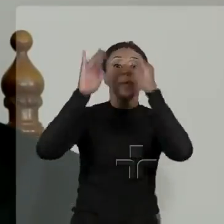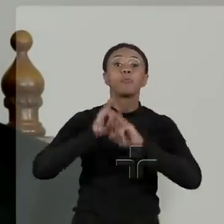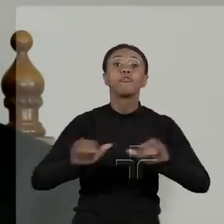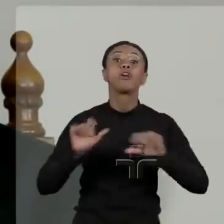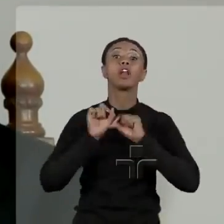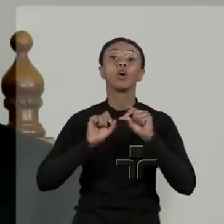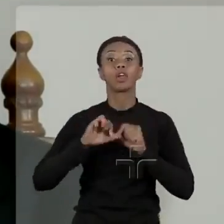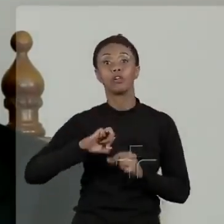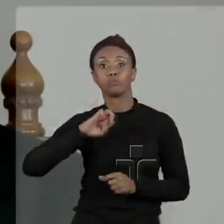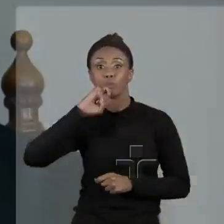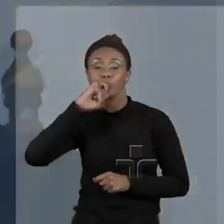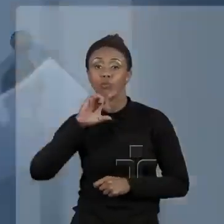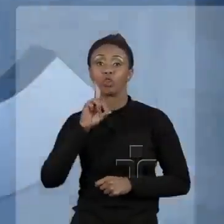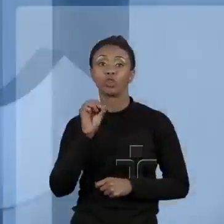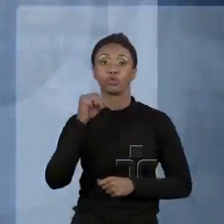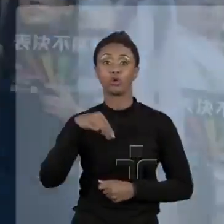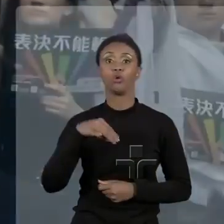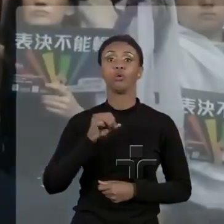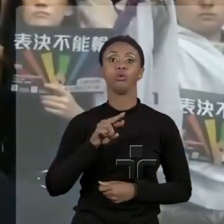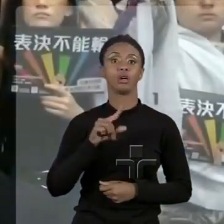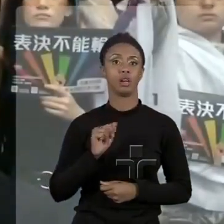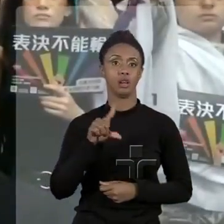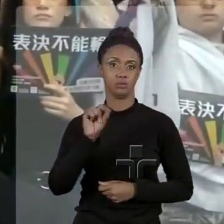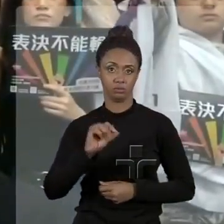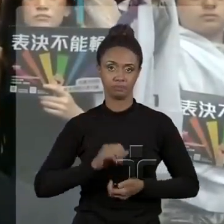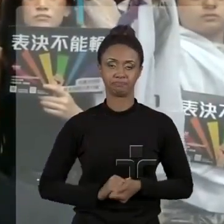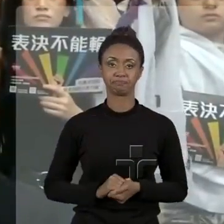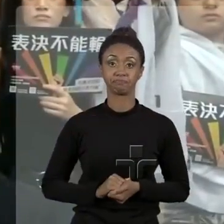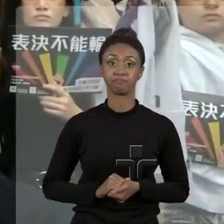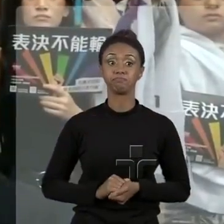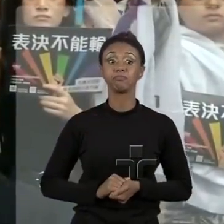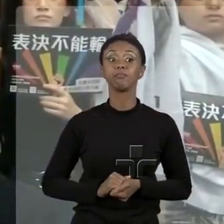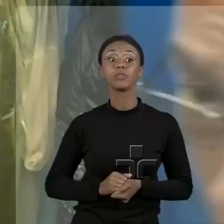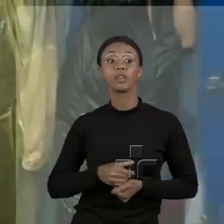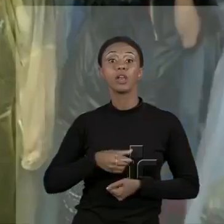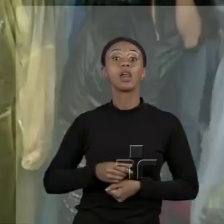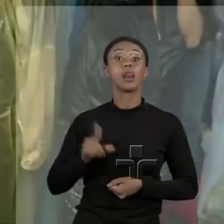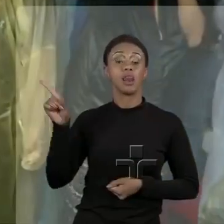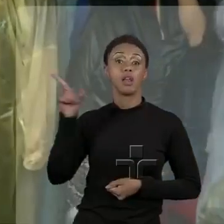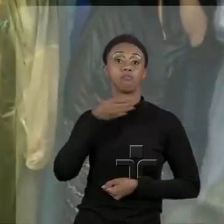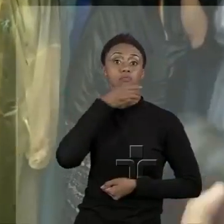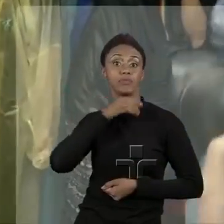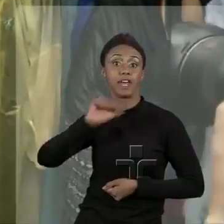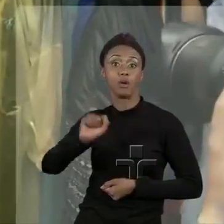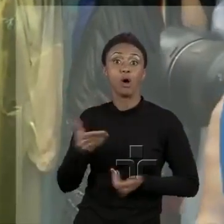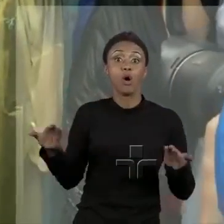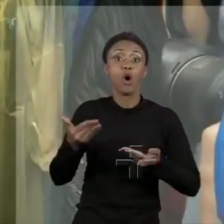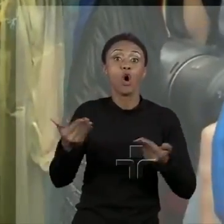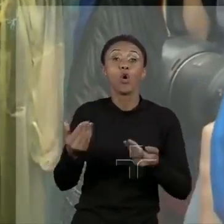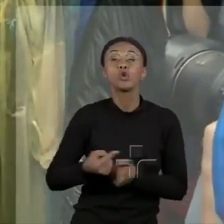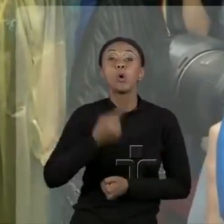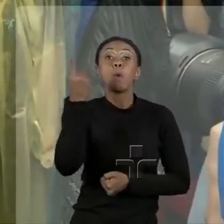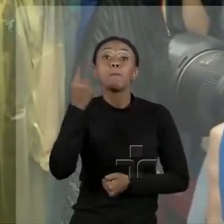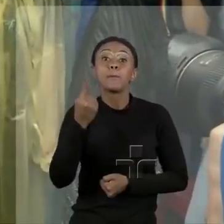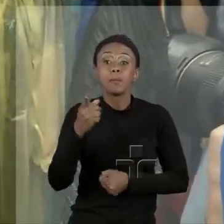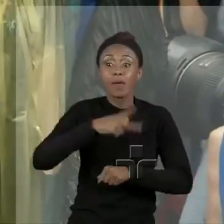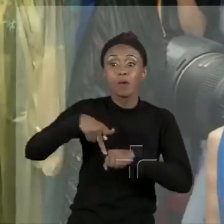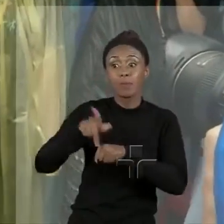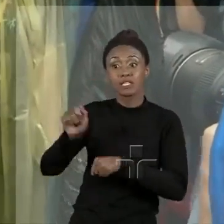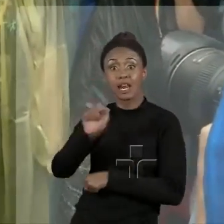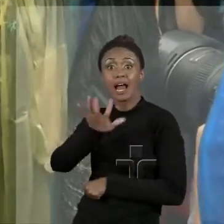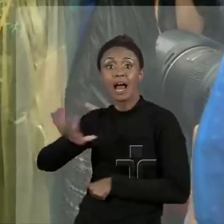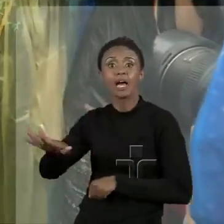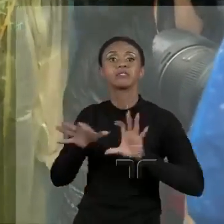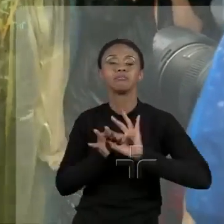Dom Orlando Brandes. Taiwan se tornou hoje o primeiro país da Ásia a legalizar o casamento